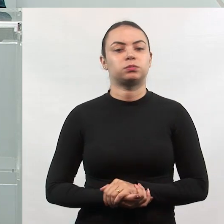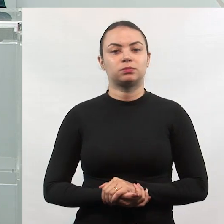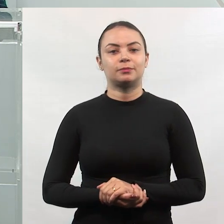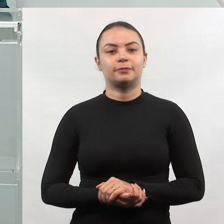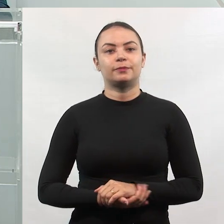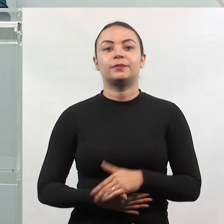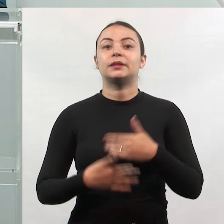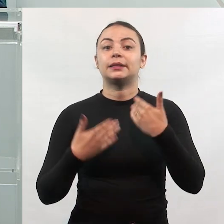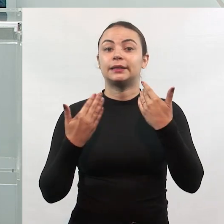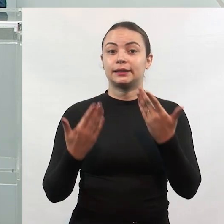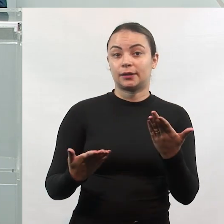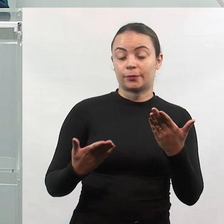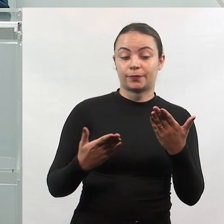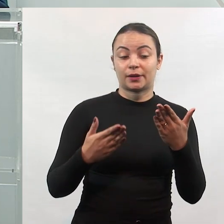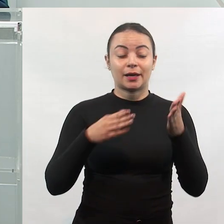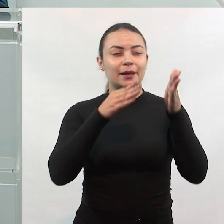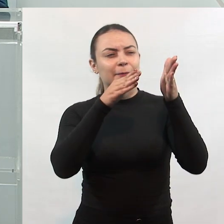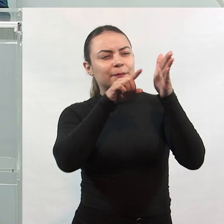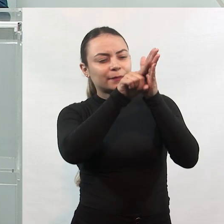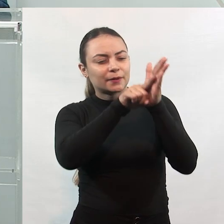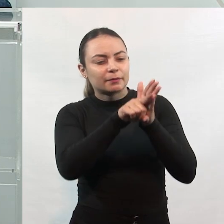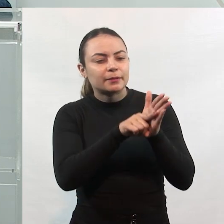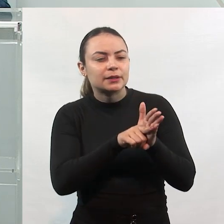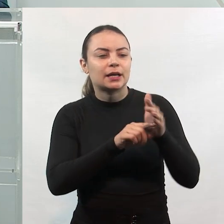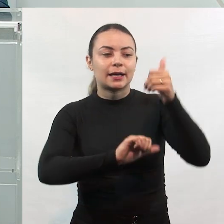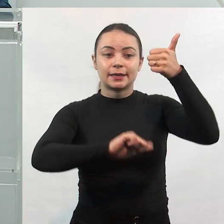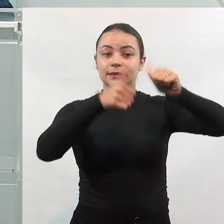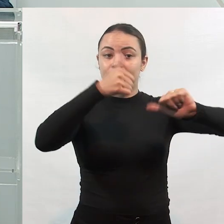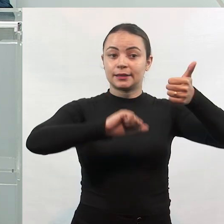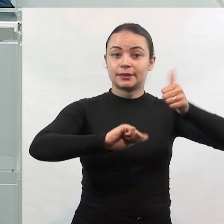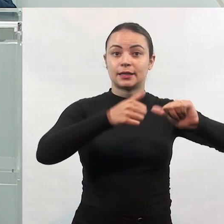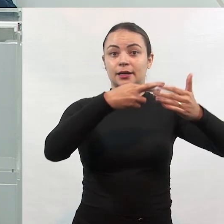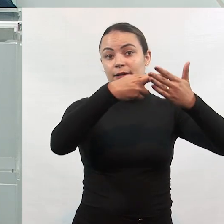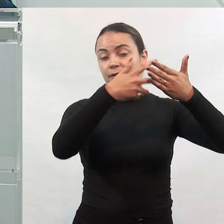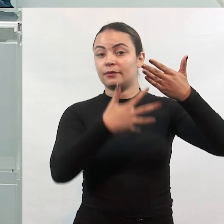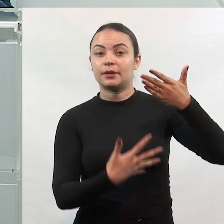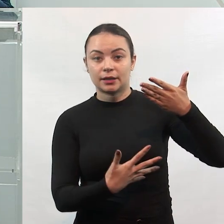proposto, tá? Então, o item de revisão da literatura, ele visa